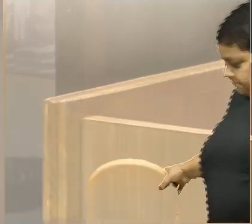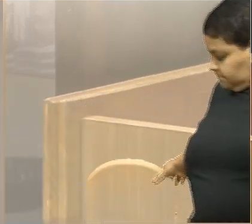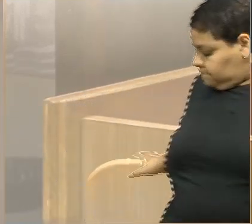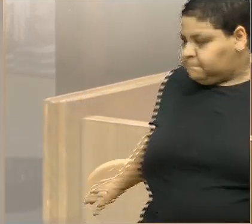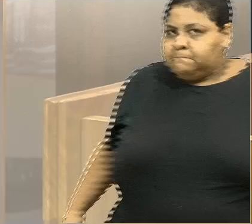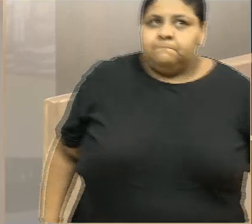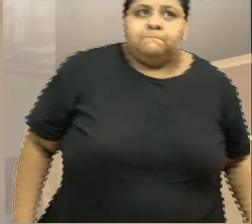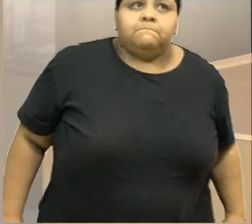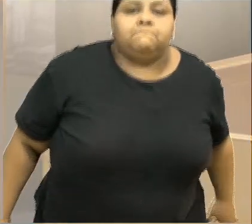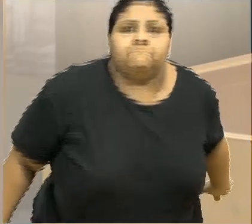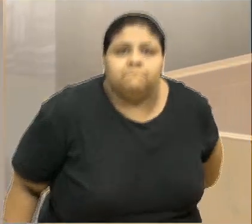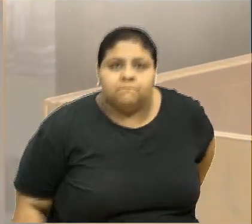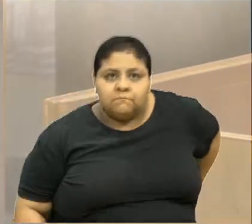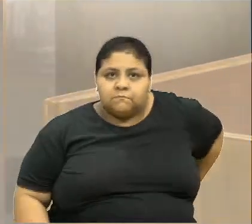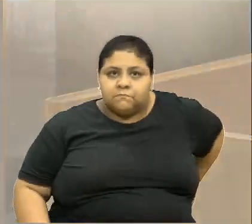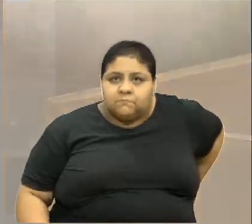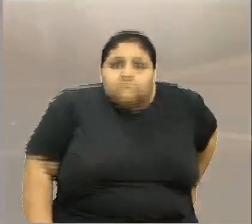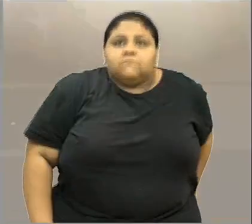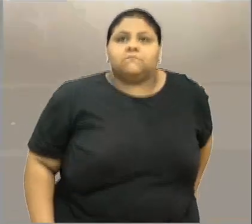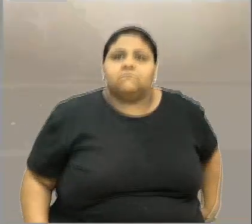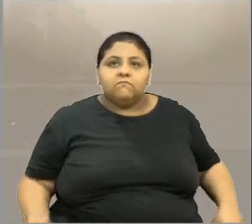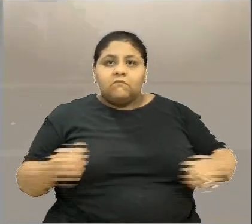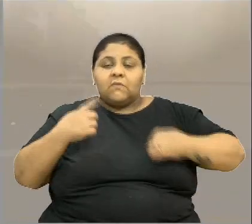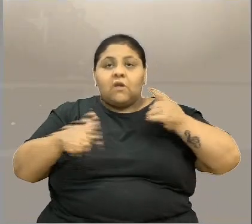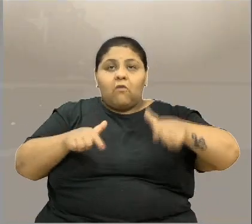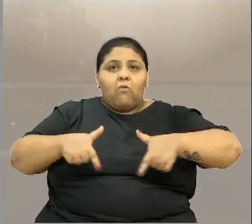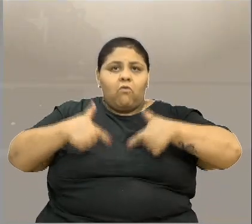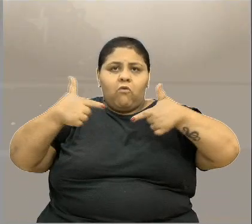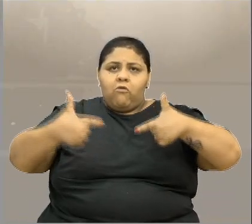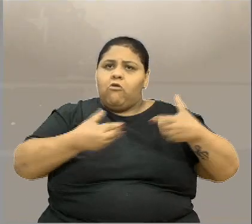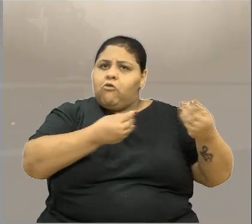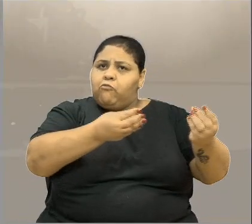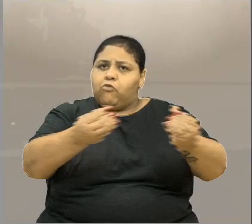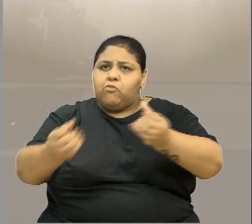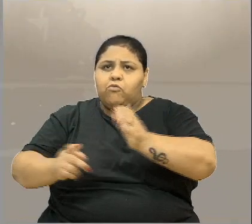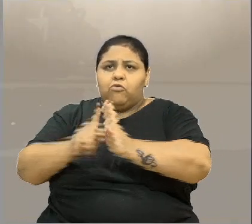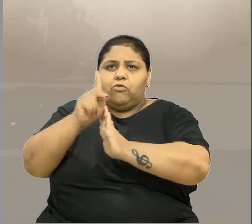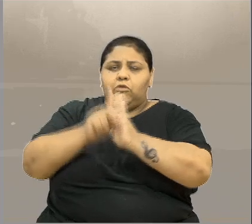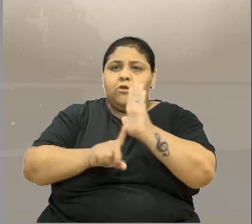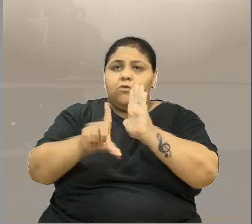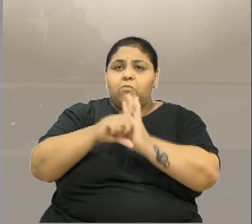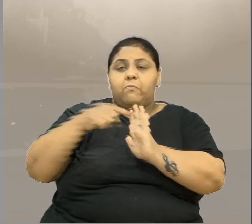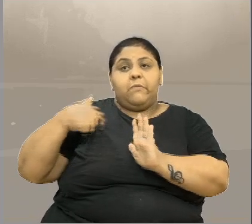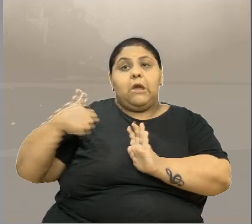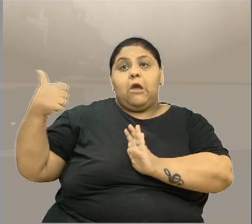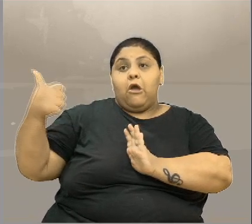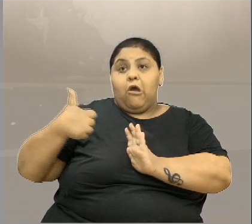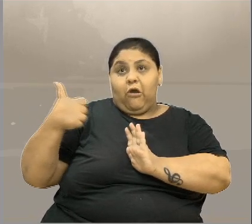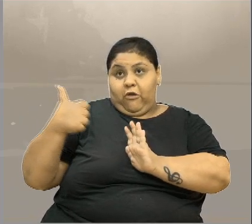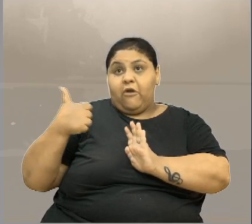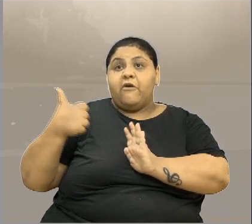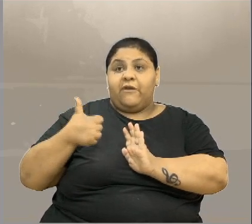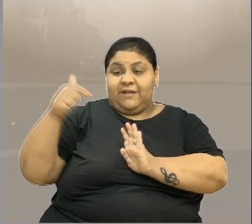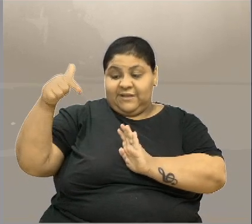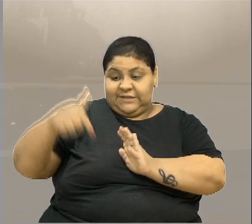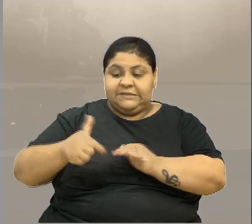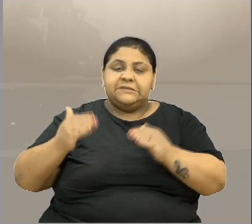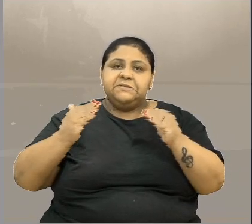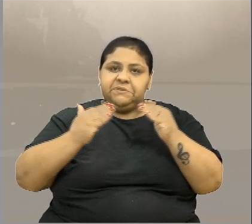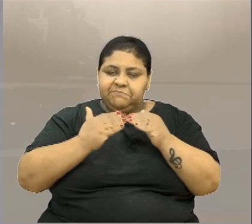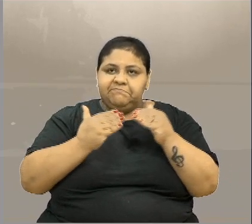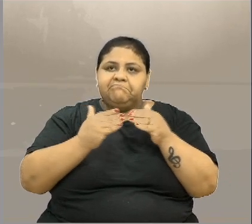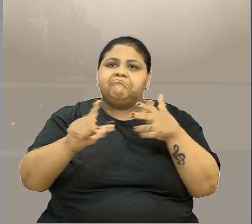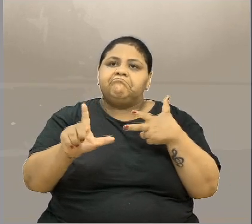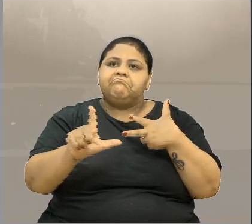aqui algumas das ações, né, foram inúmeros os projetos de lei. Meu primeiro projeto de lei, na realidade, nesta Casa